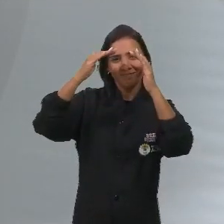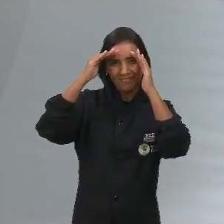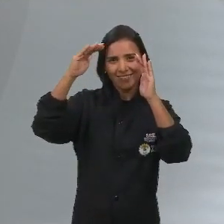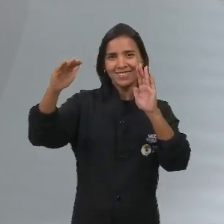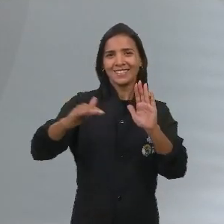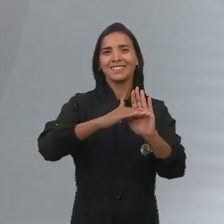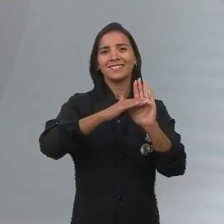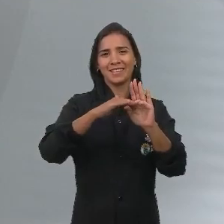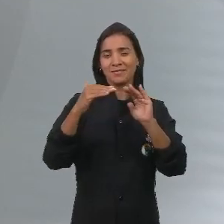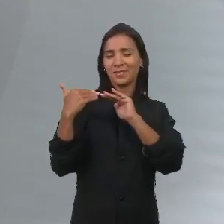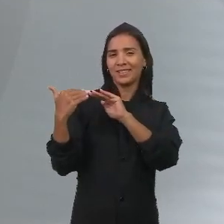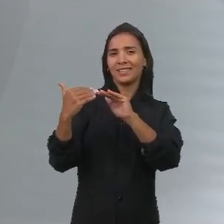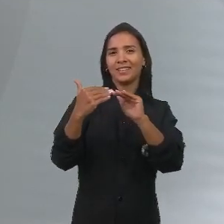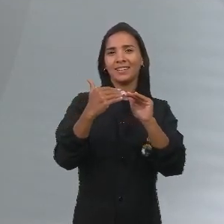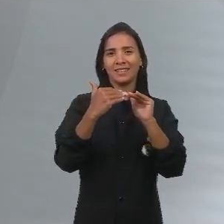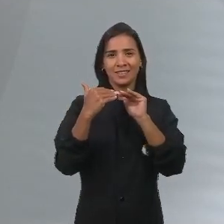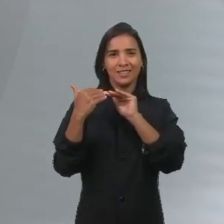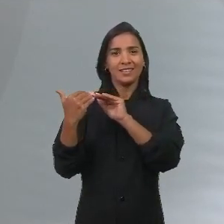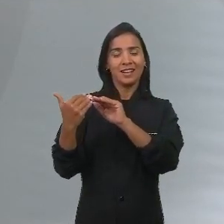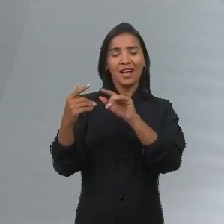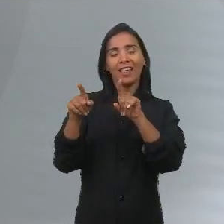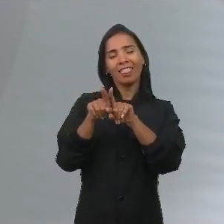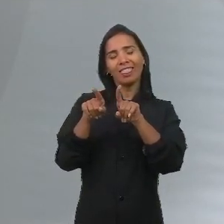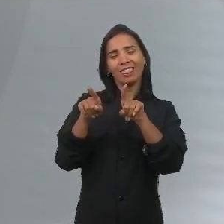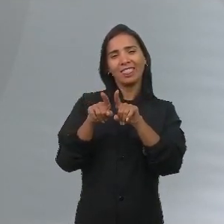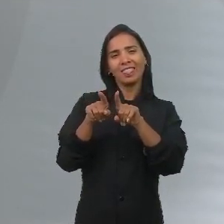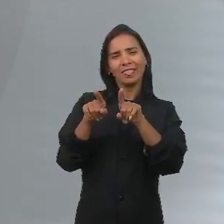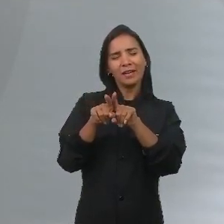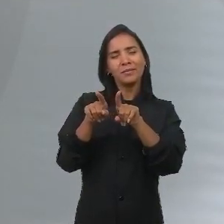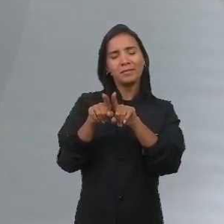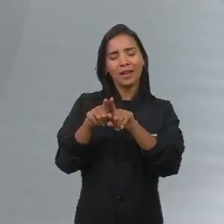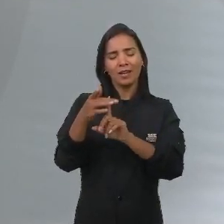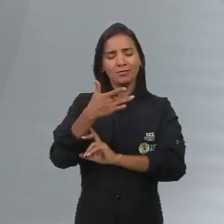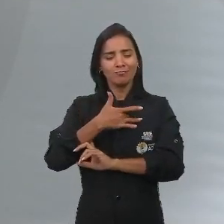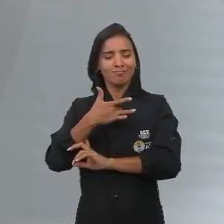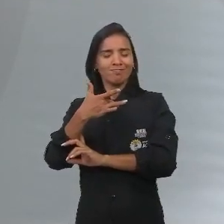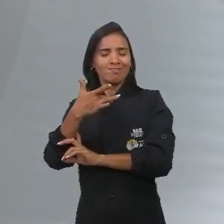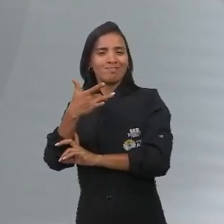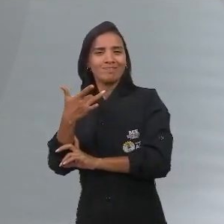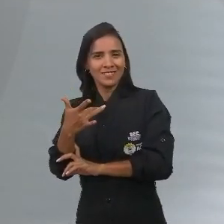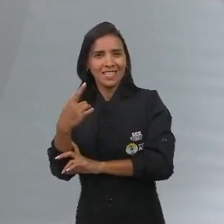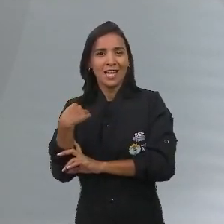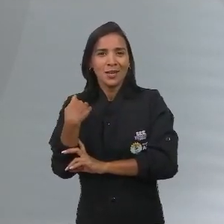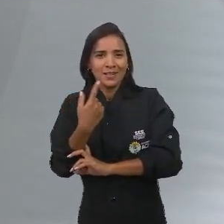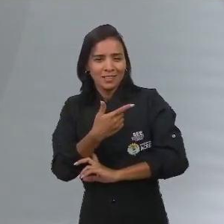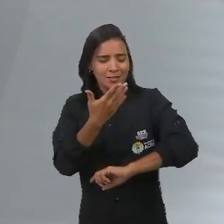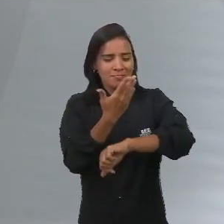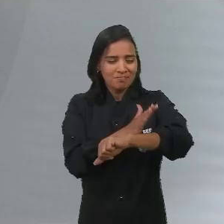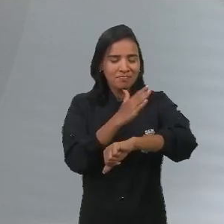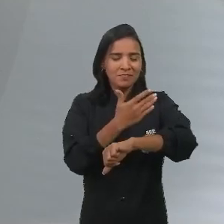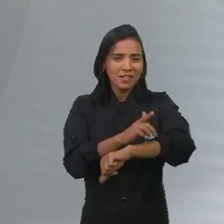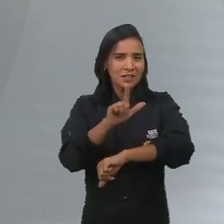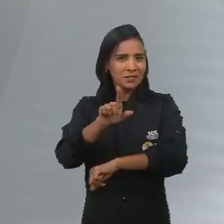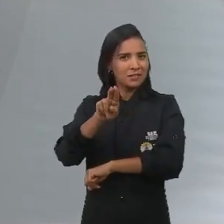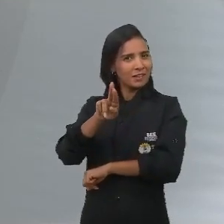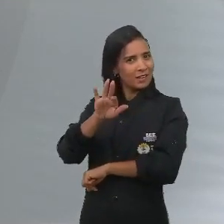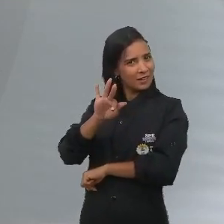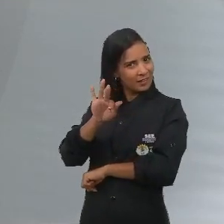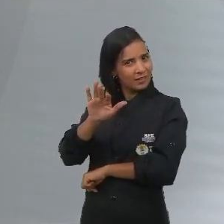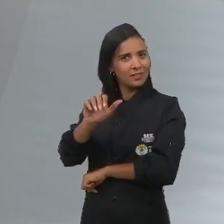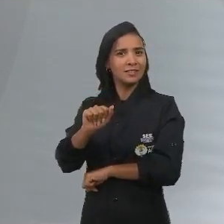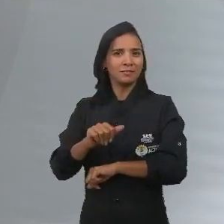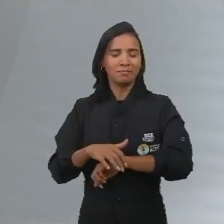a igualdade essa Fraternidade que pode existir a partir das práticas de luta tranquilo